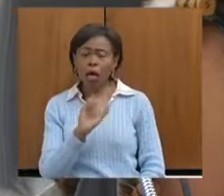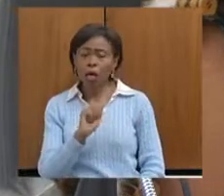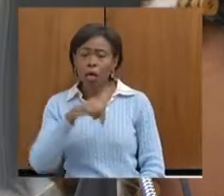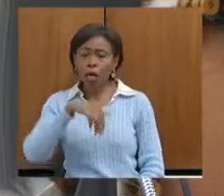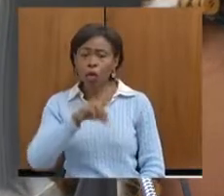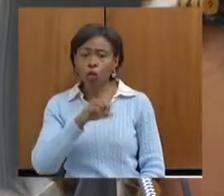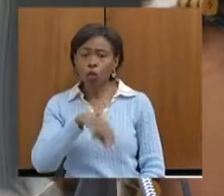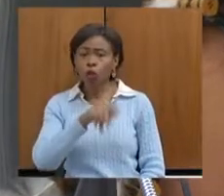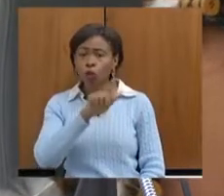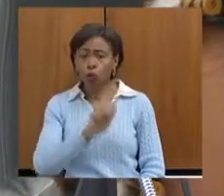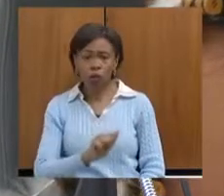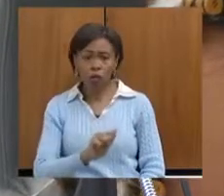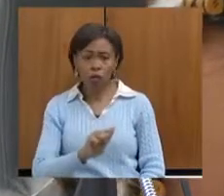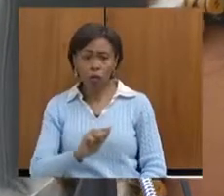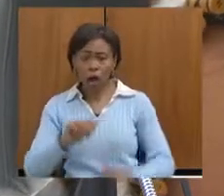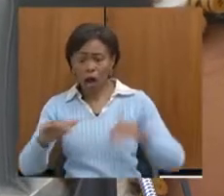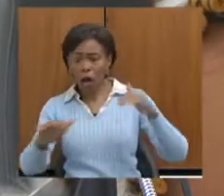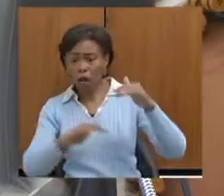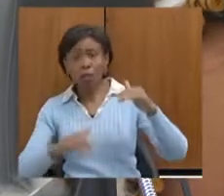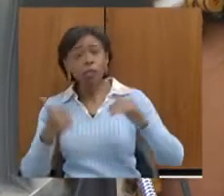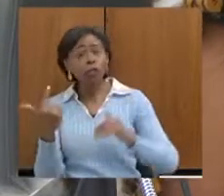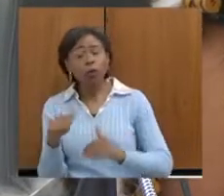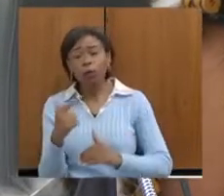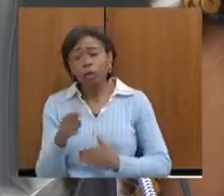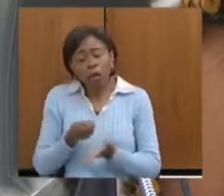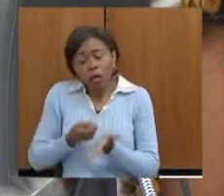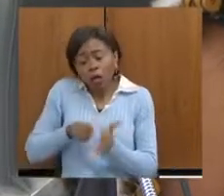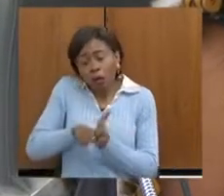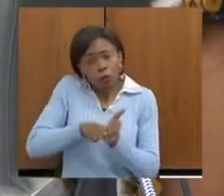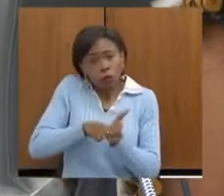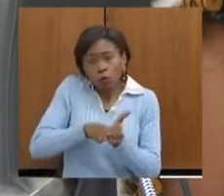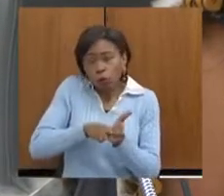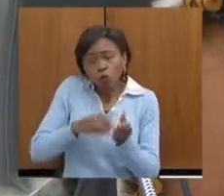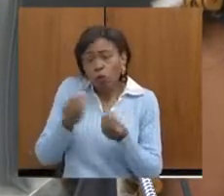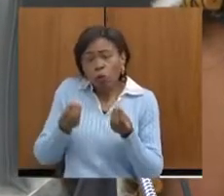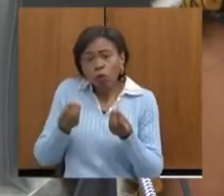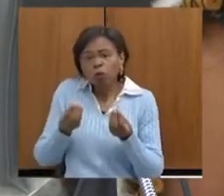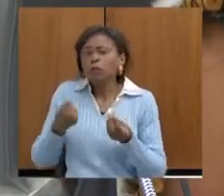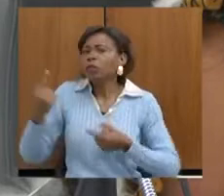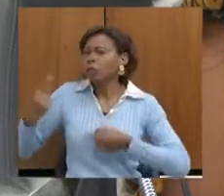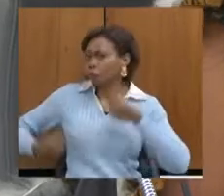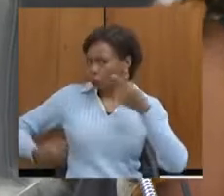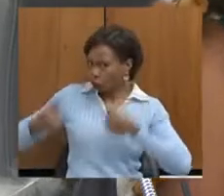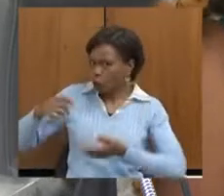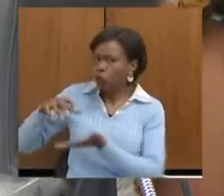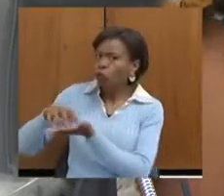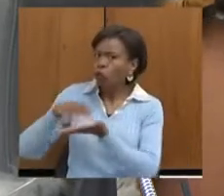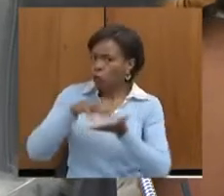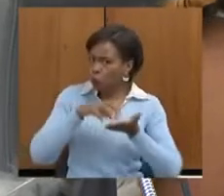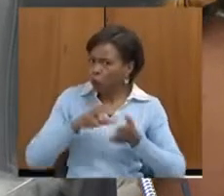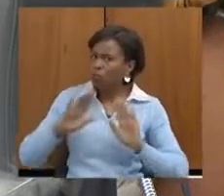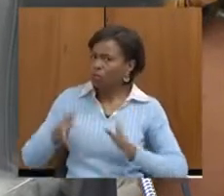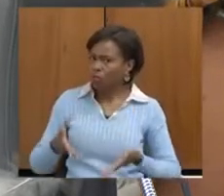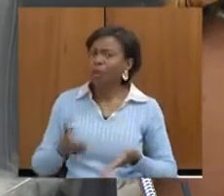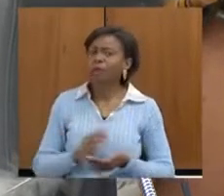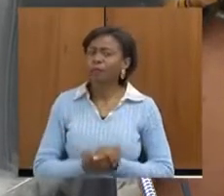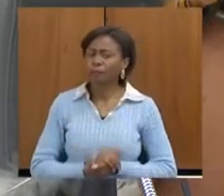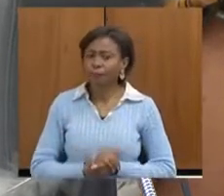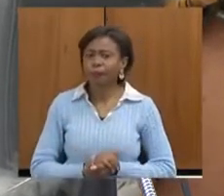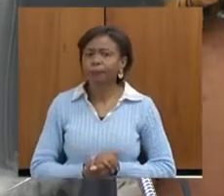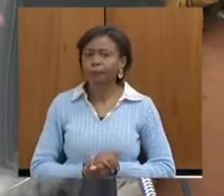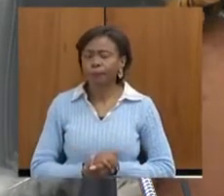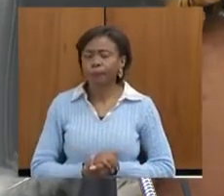discutido nas câmaras técnicas para que não fosse feito ou seja quem